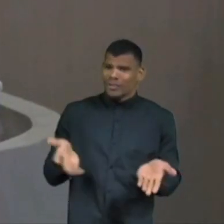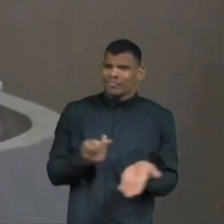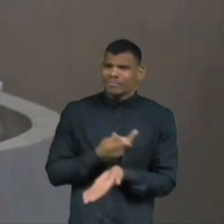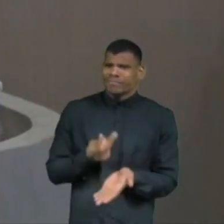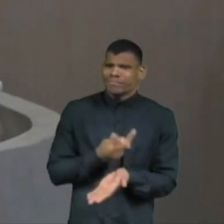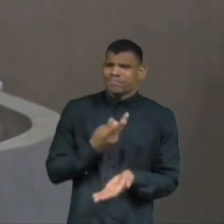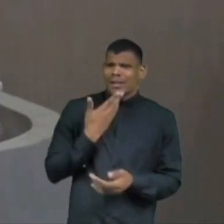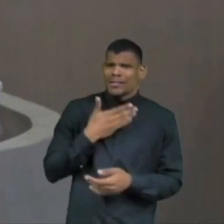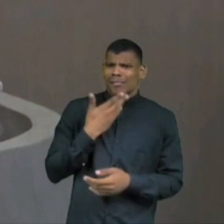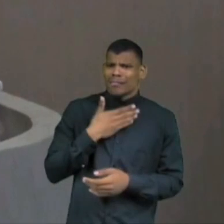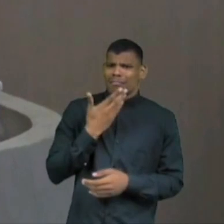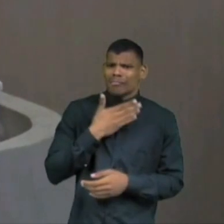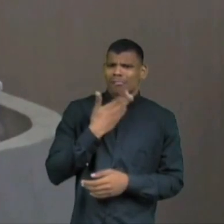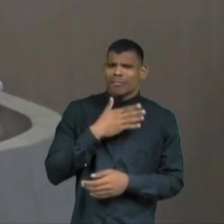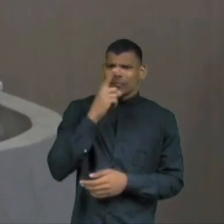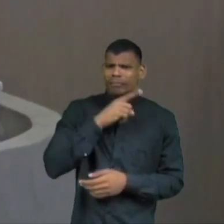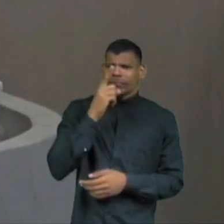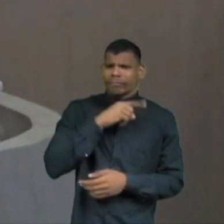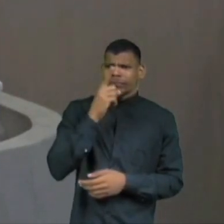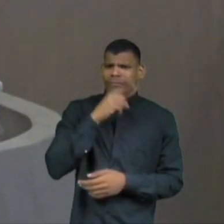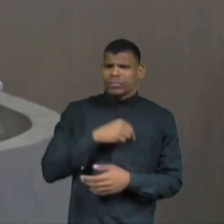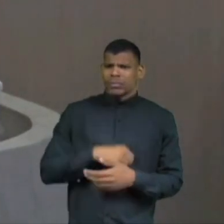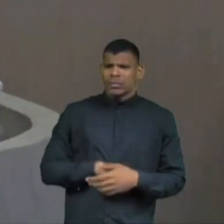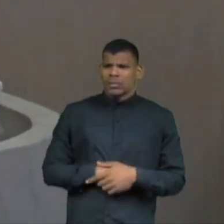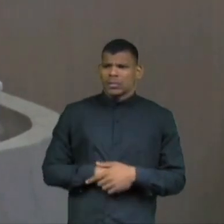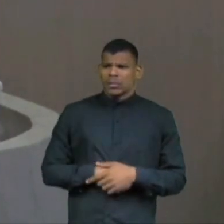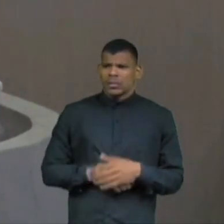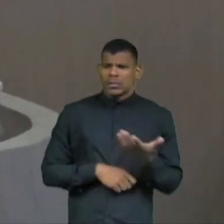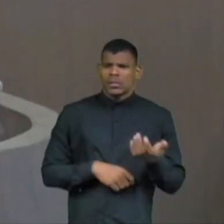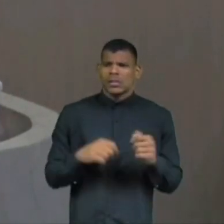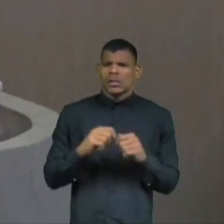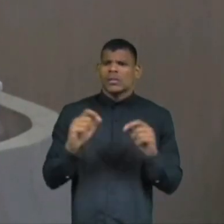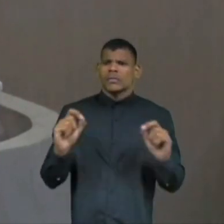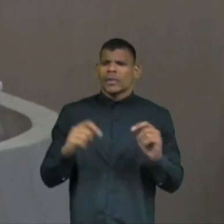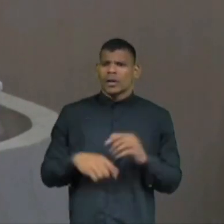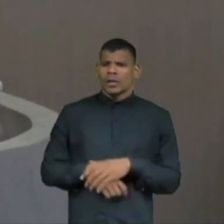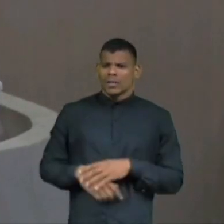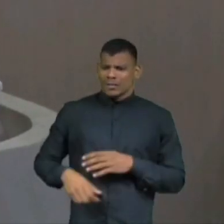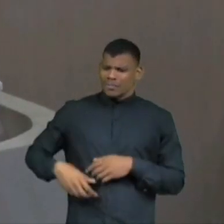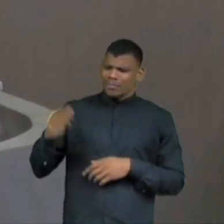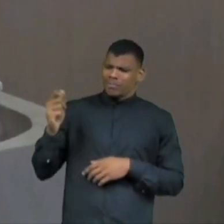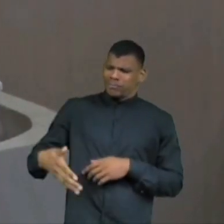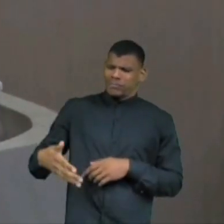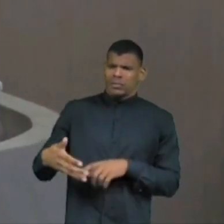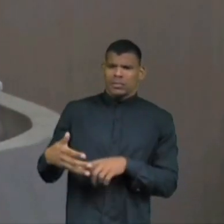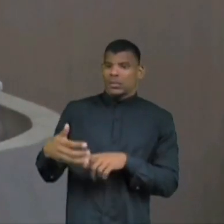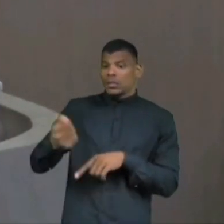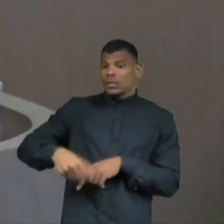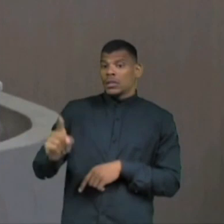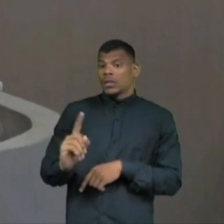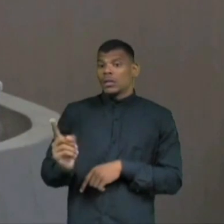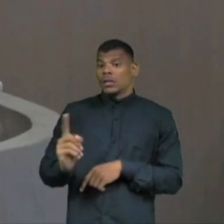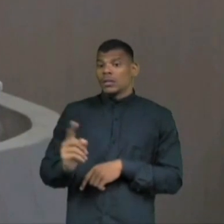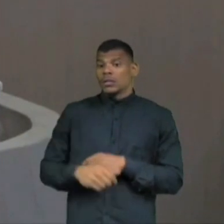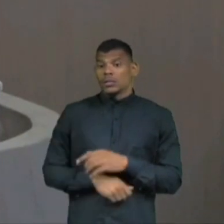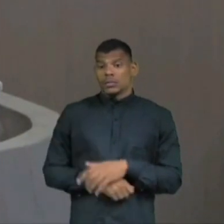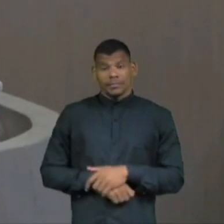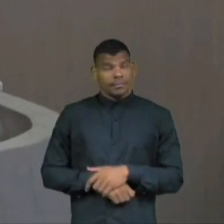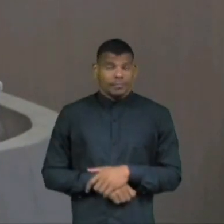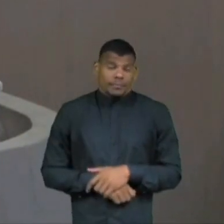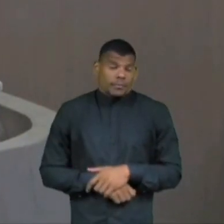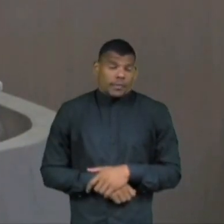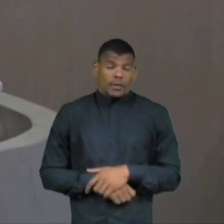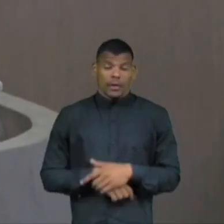Está começando errado. Está começando fazendo despesa desnecessária. Termino o